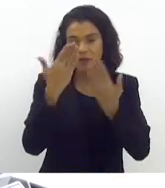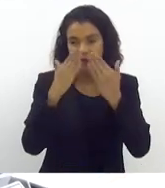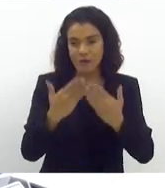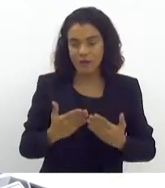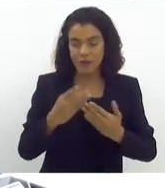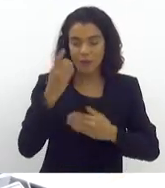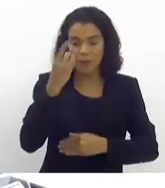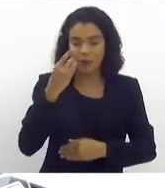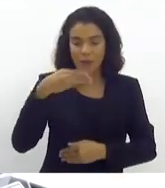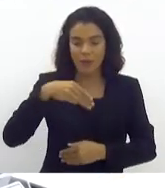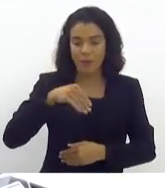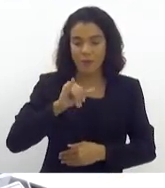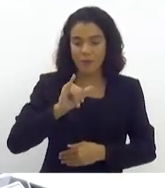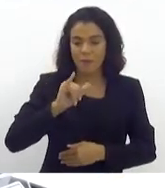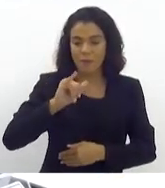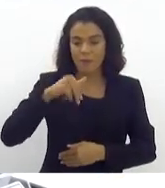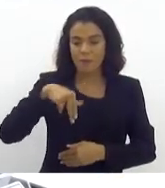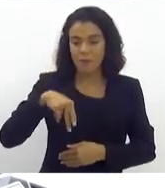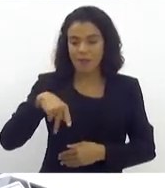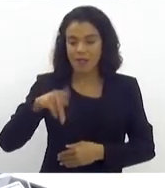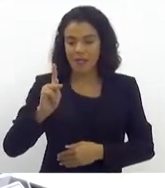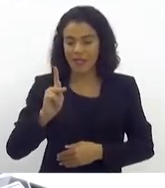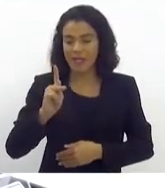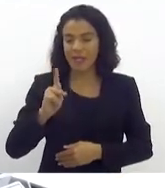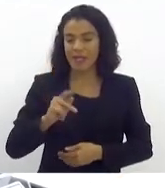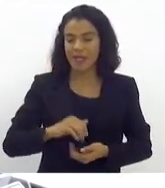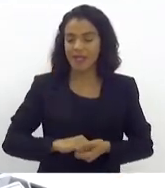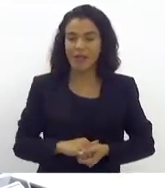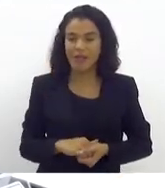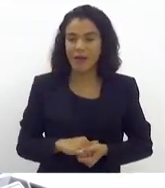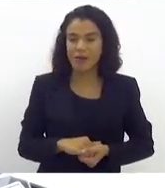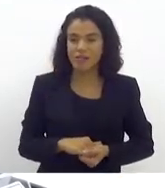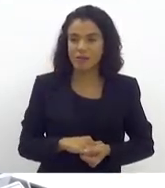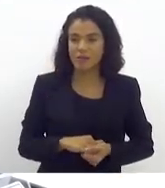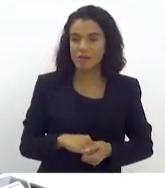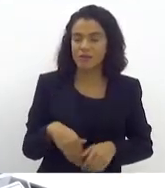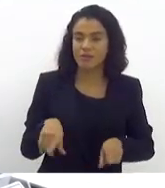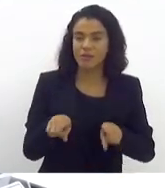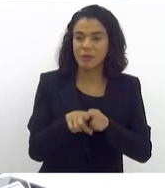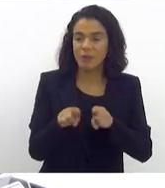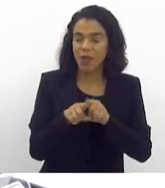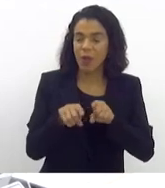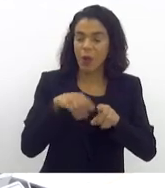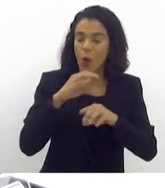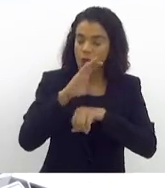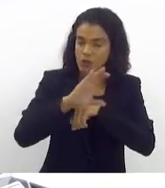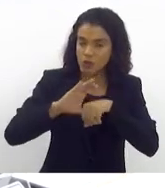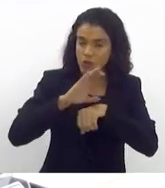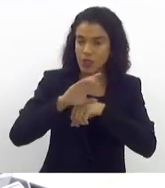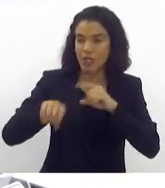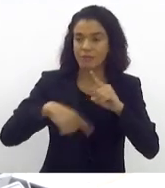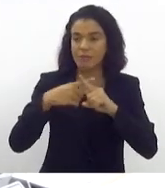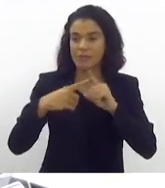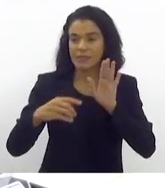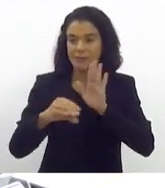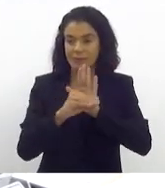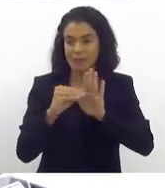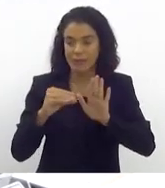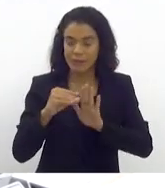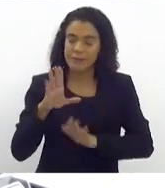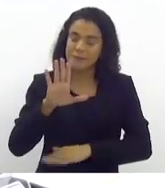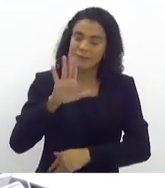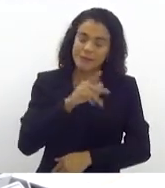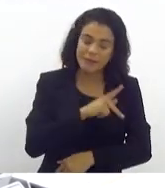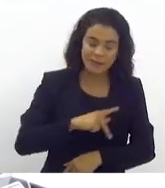Mink na 15ª reunião ordinária, sem voto separado. Parecer do relator original é pela constitucionalidade com emendas, concluindo por substitutivo. Presidente.